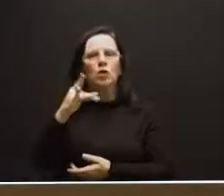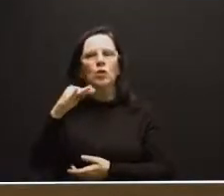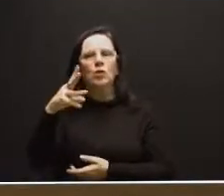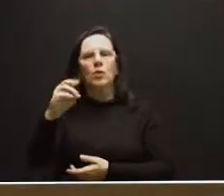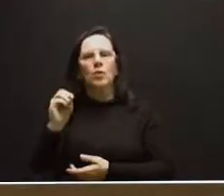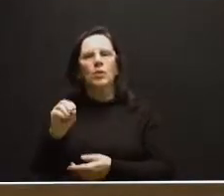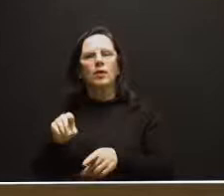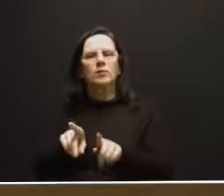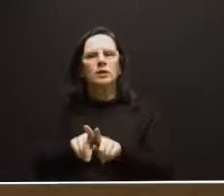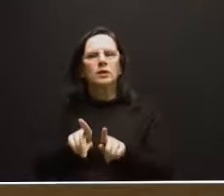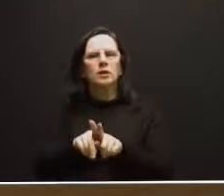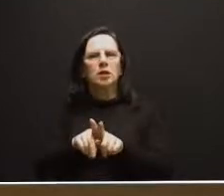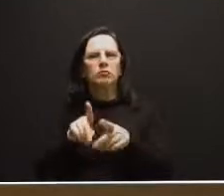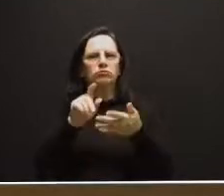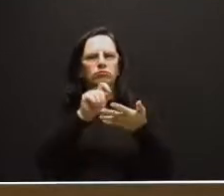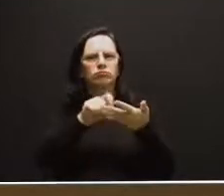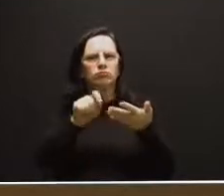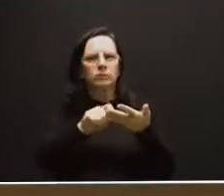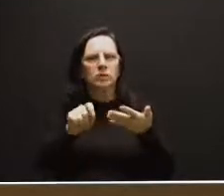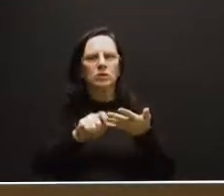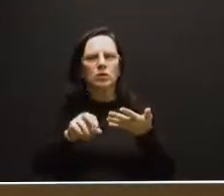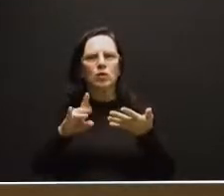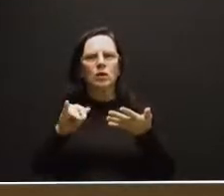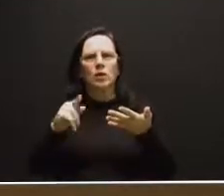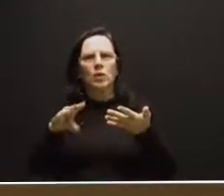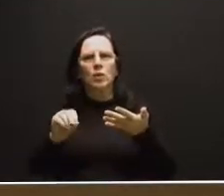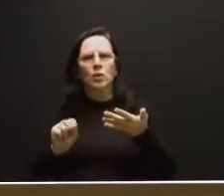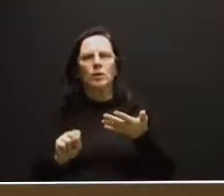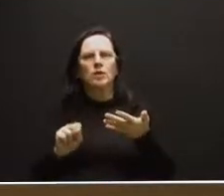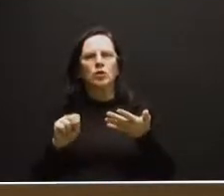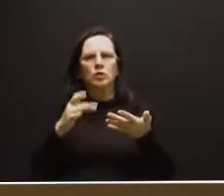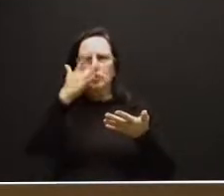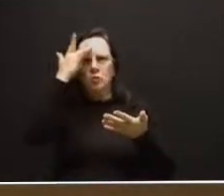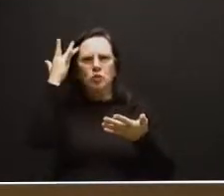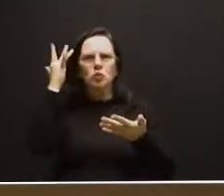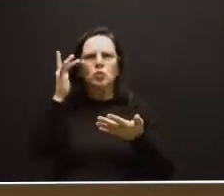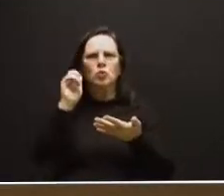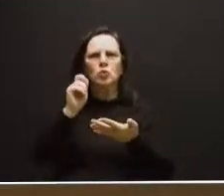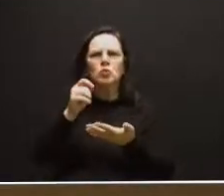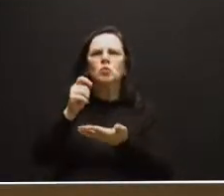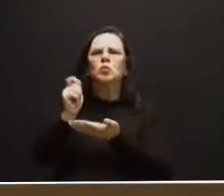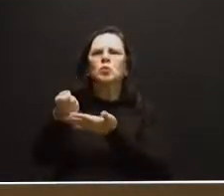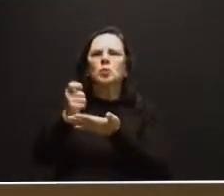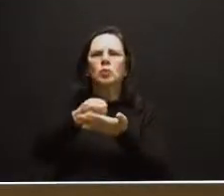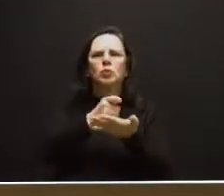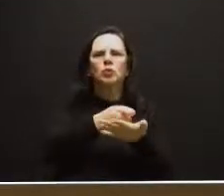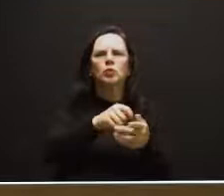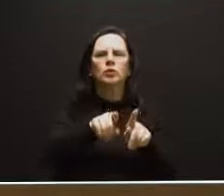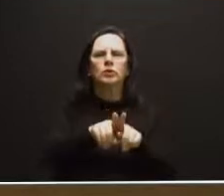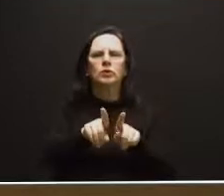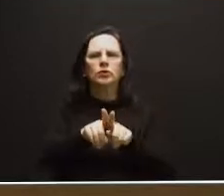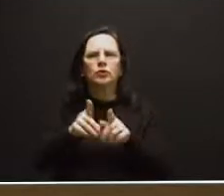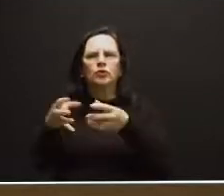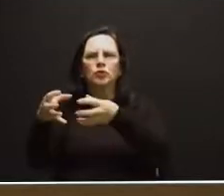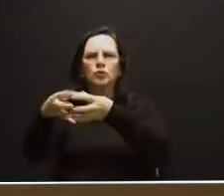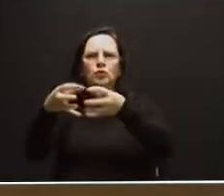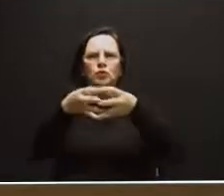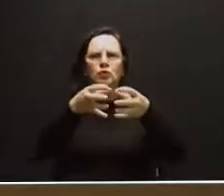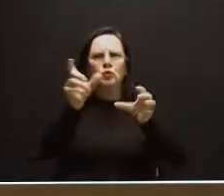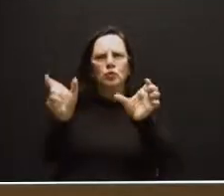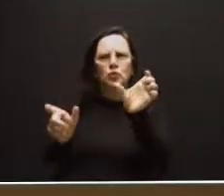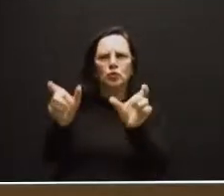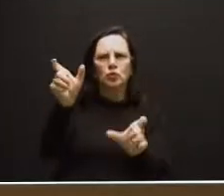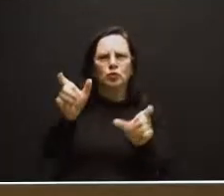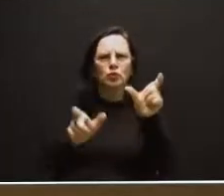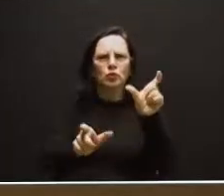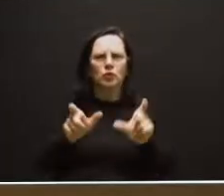surgido indicações da curadoria do festival e dos jurados que levam em conta a performance das equipes sendo o